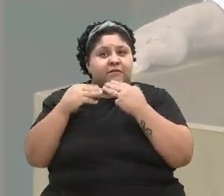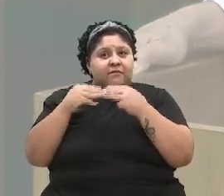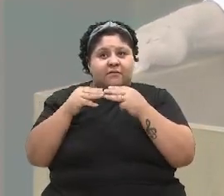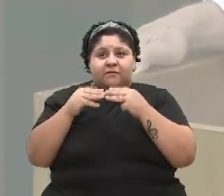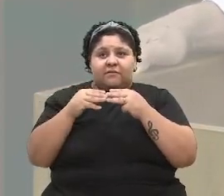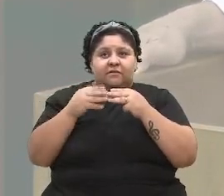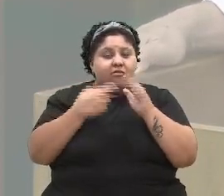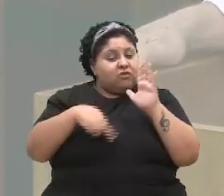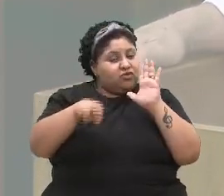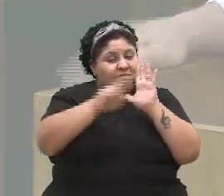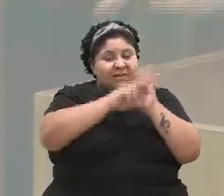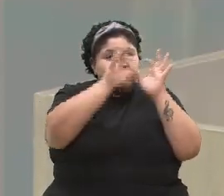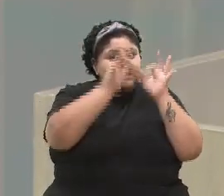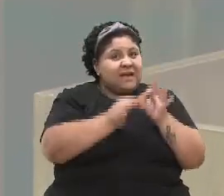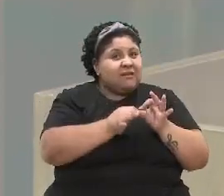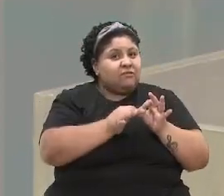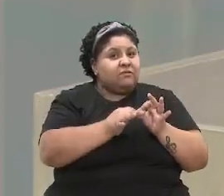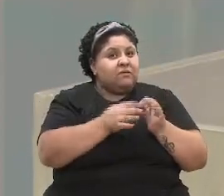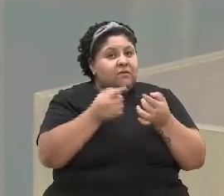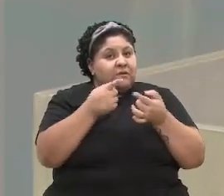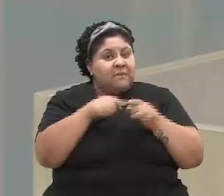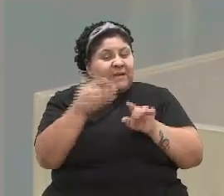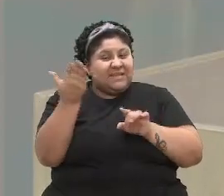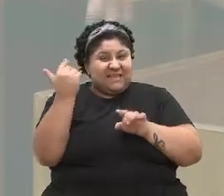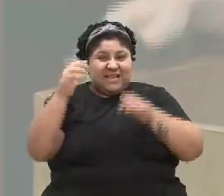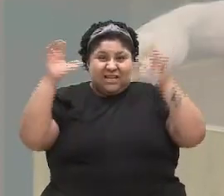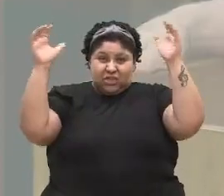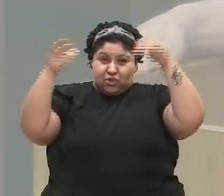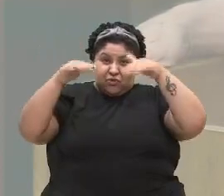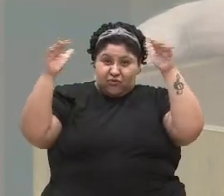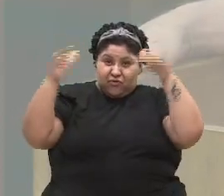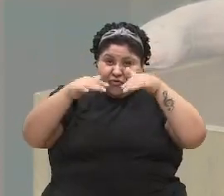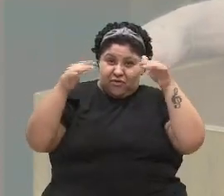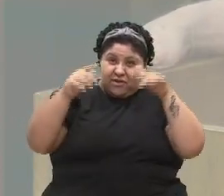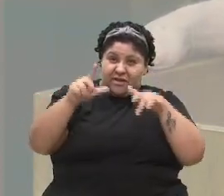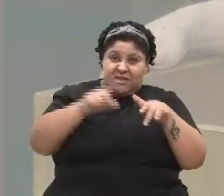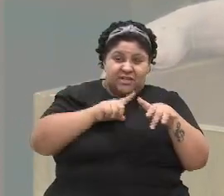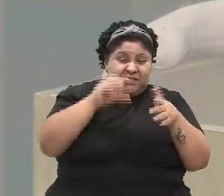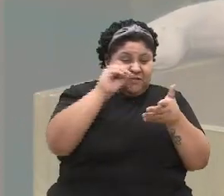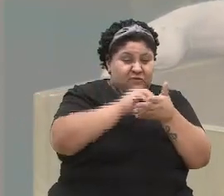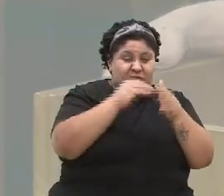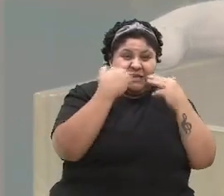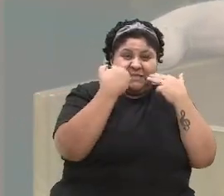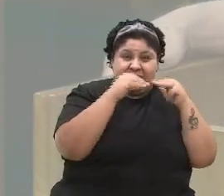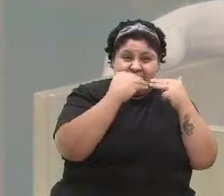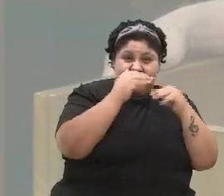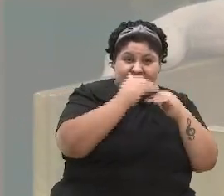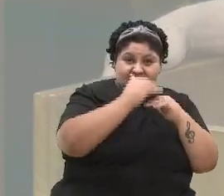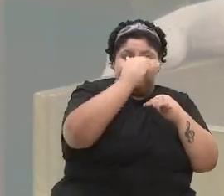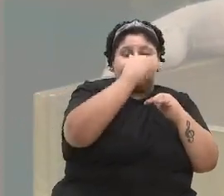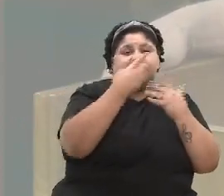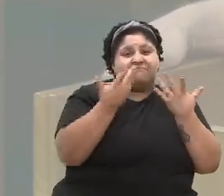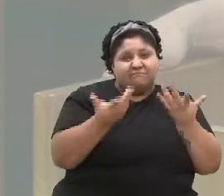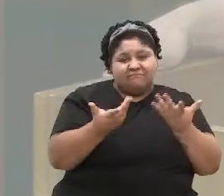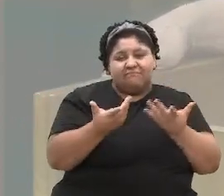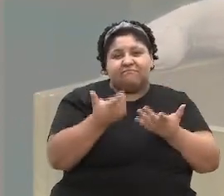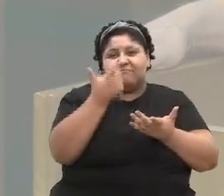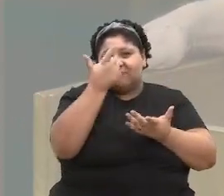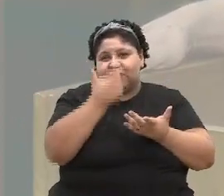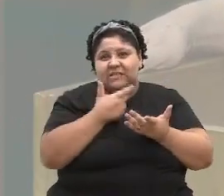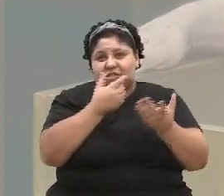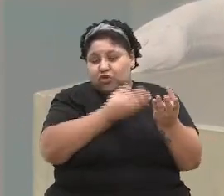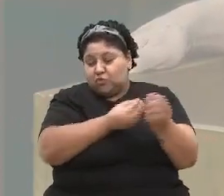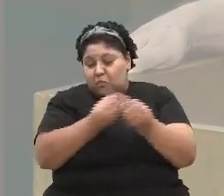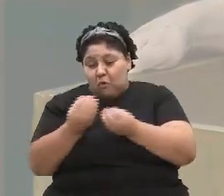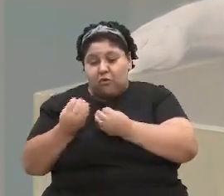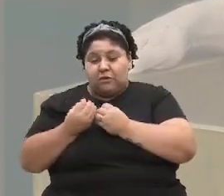frutos necessários. Mas naquelas chuvas que deu, se não tivesse umas máquinas a mais, talvez nós estaríamos ainda muito